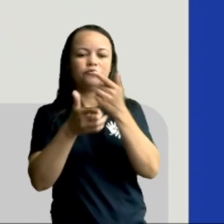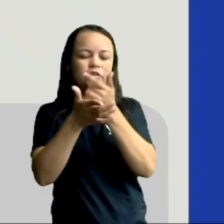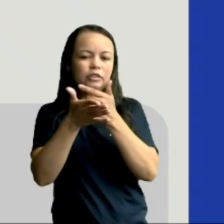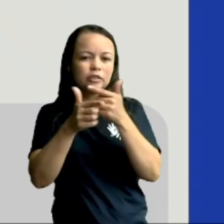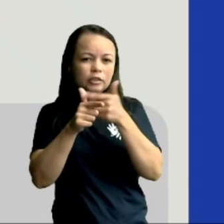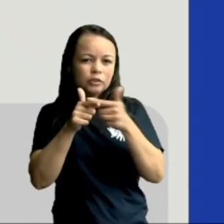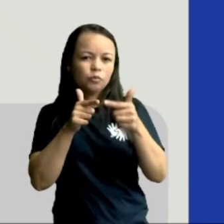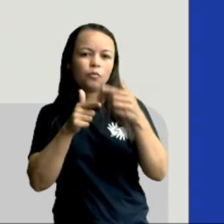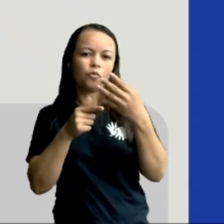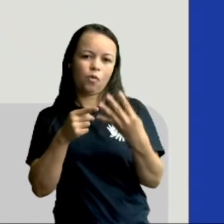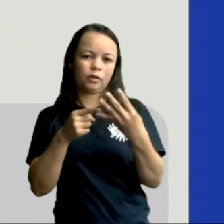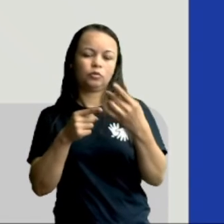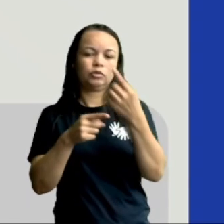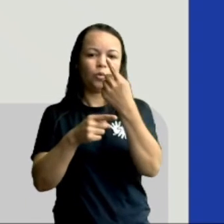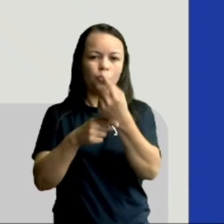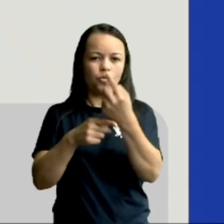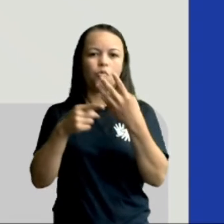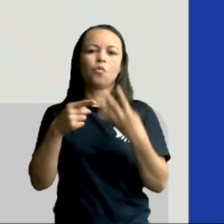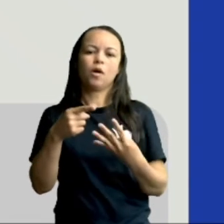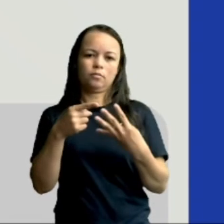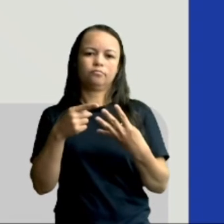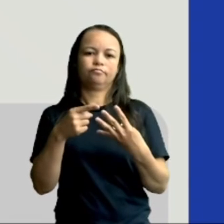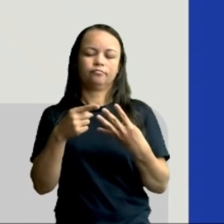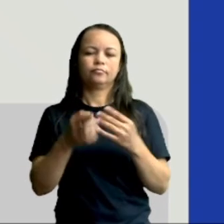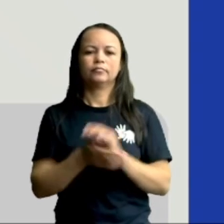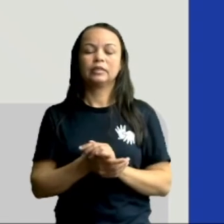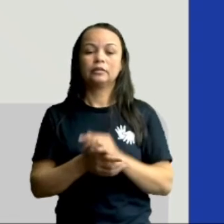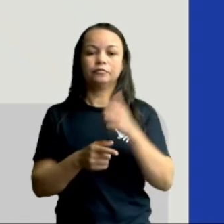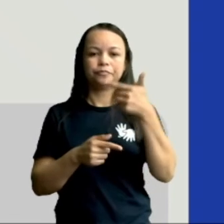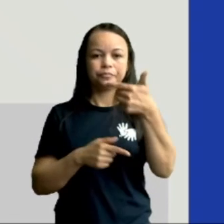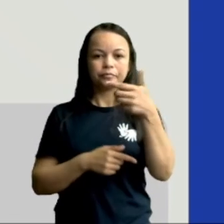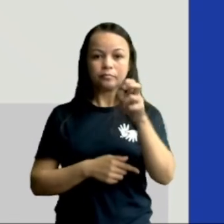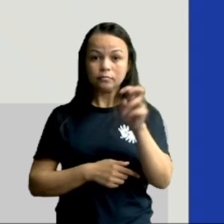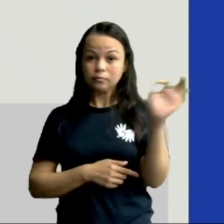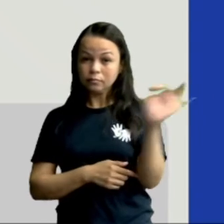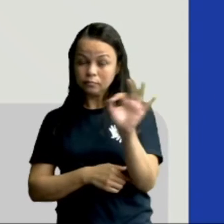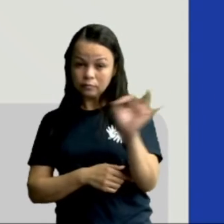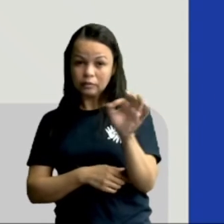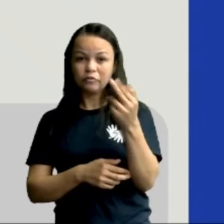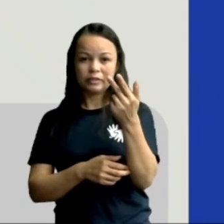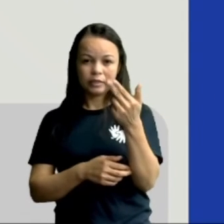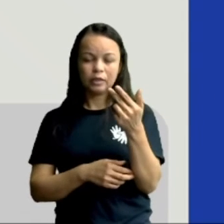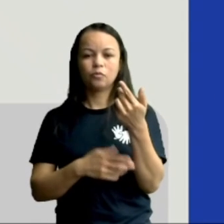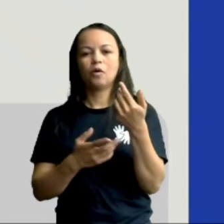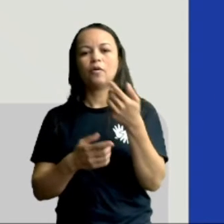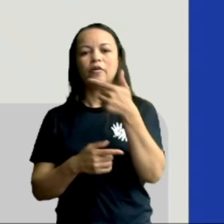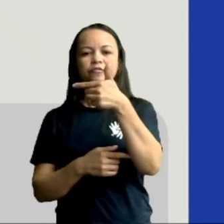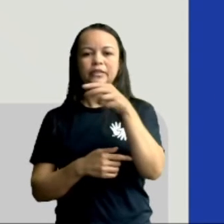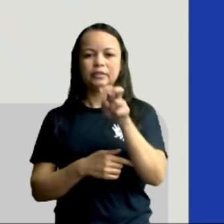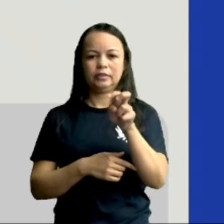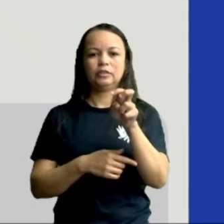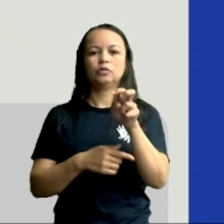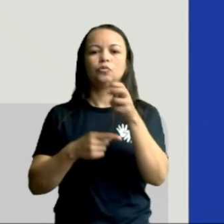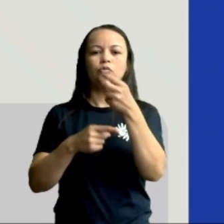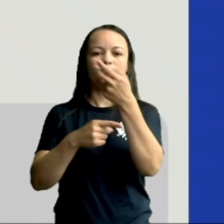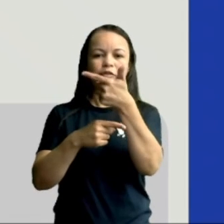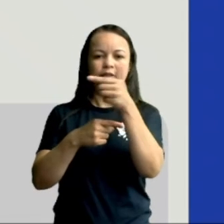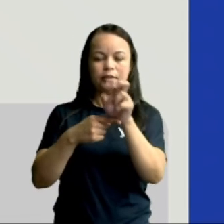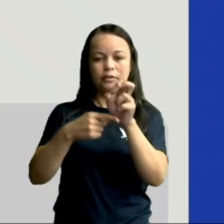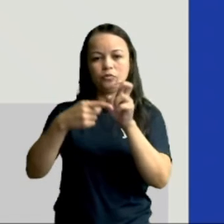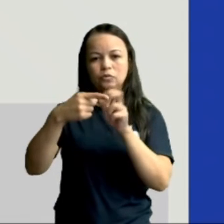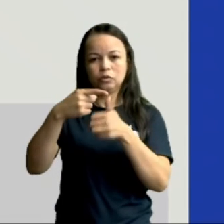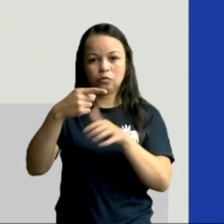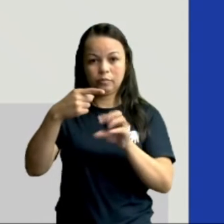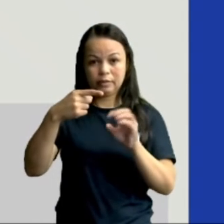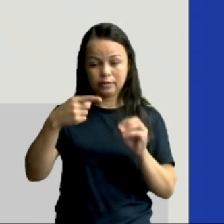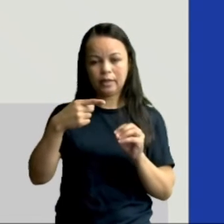com 1/4, beleza? E aí, 25% vai ser igual a 25 sobre 100, aquela representação que a gente trouxe lá, vai